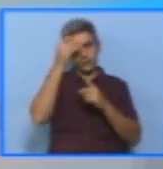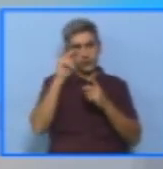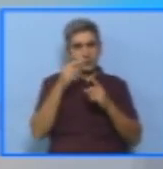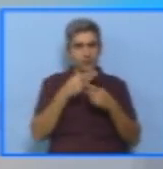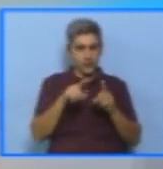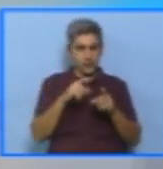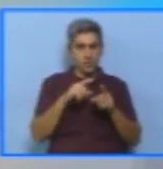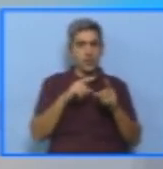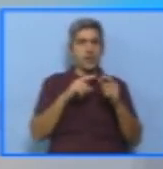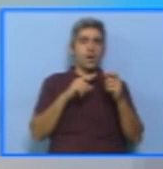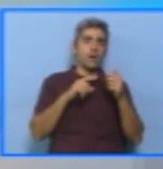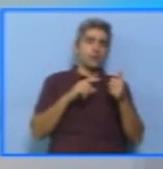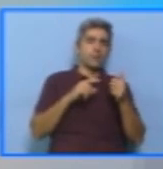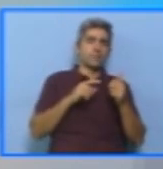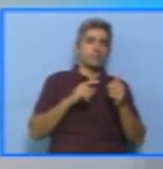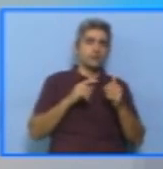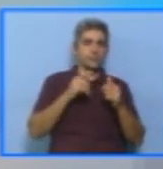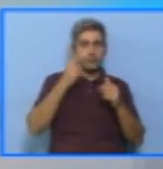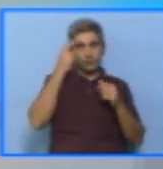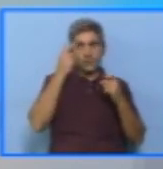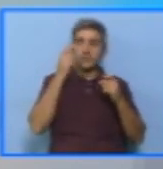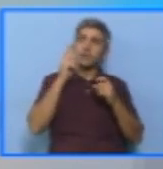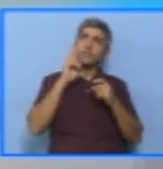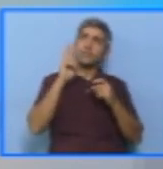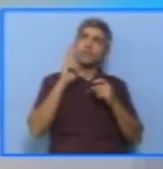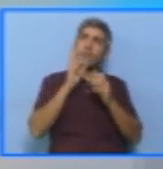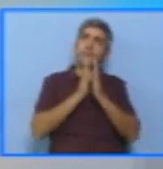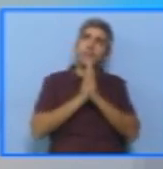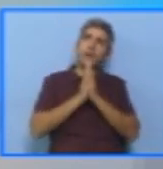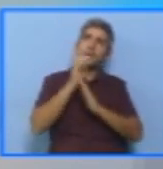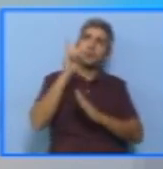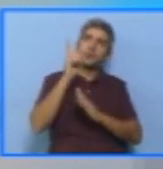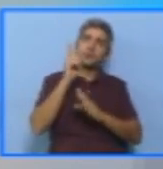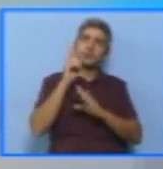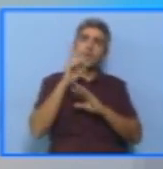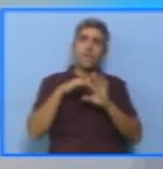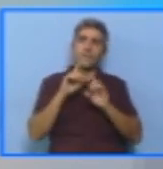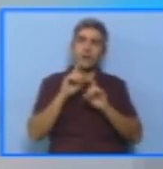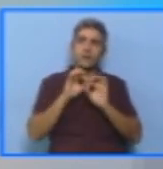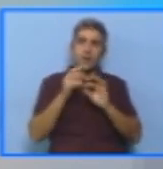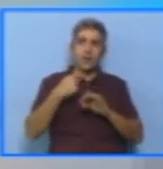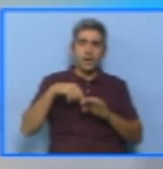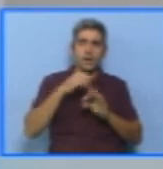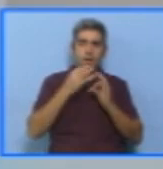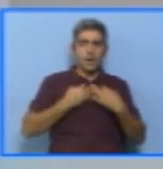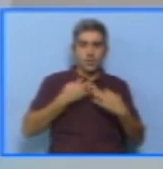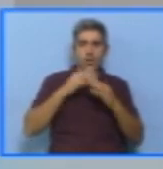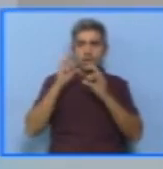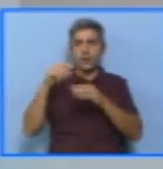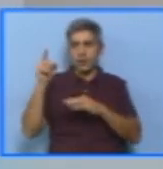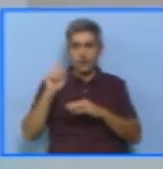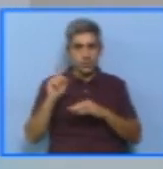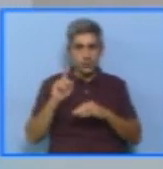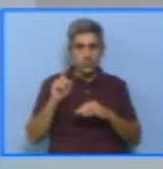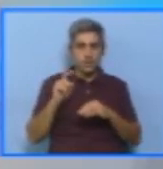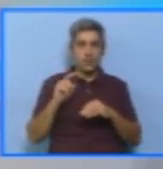é aquela de pensar: Deus não agiu connosco como nós merecíamos, ou